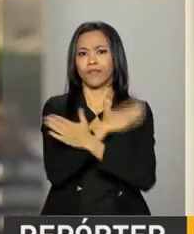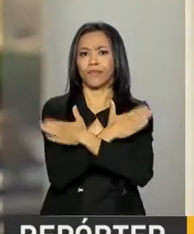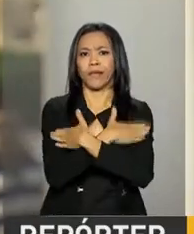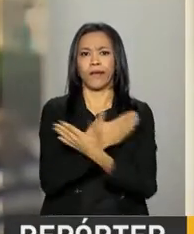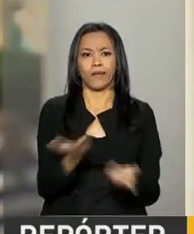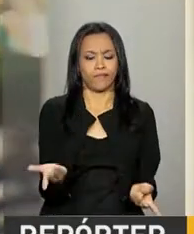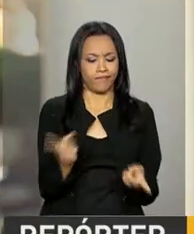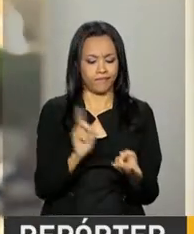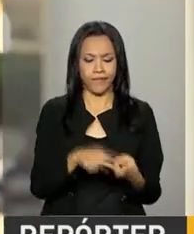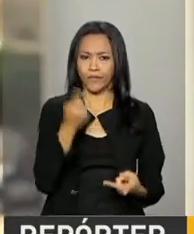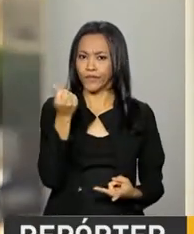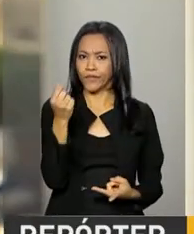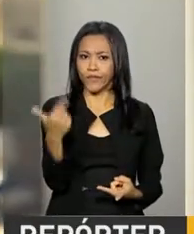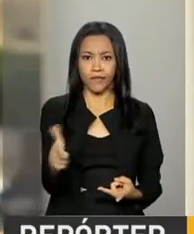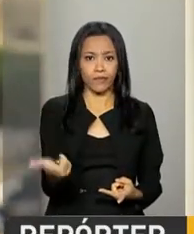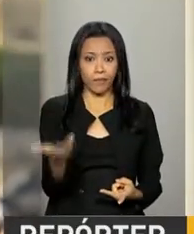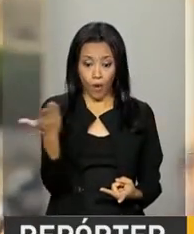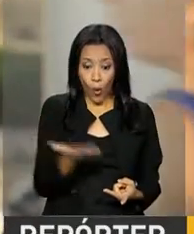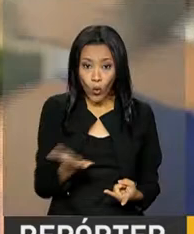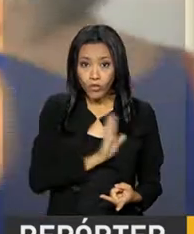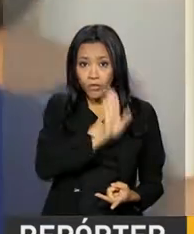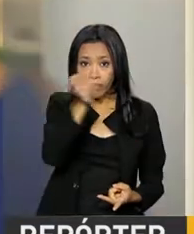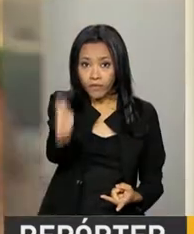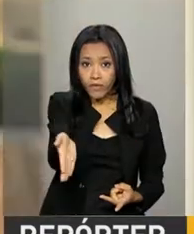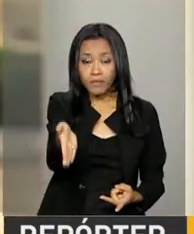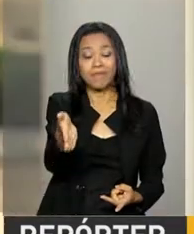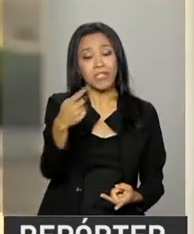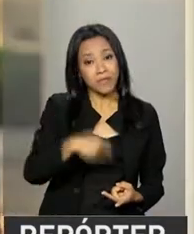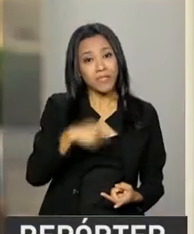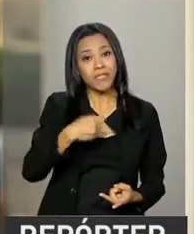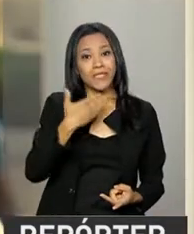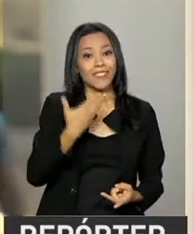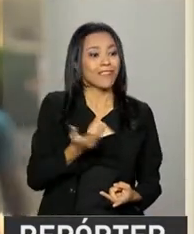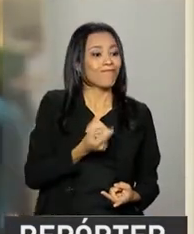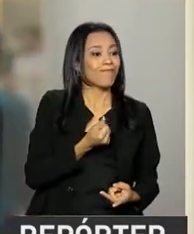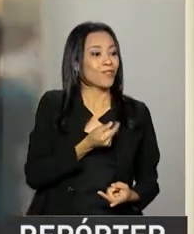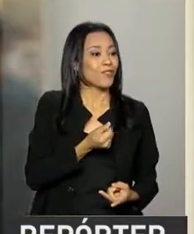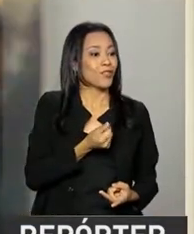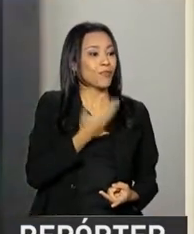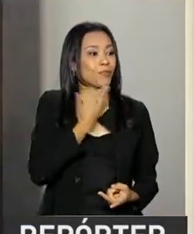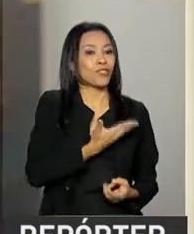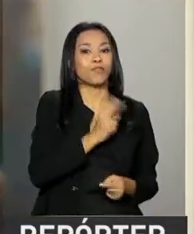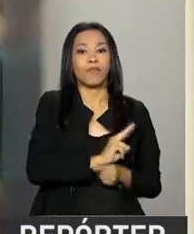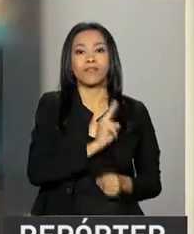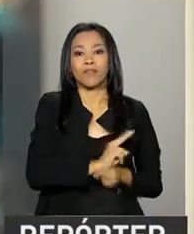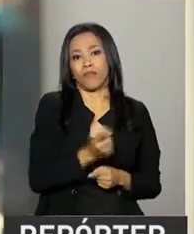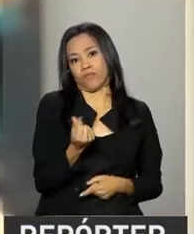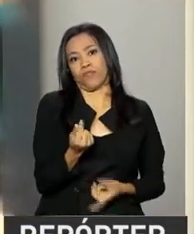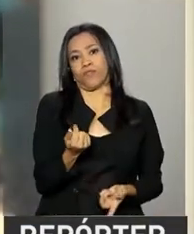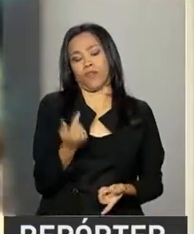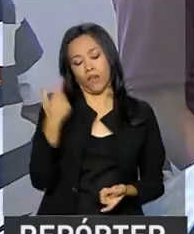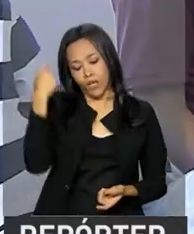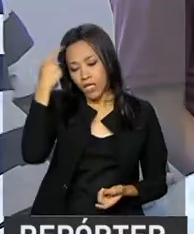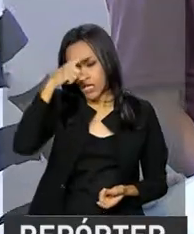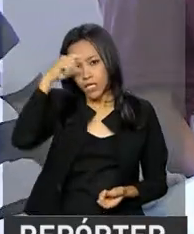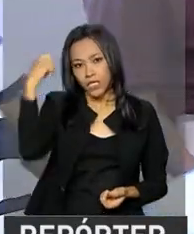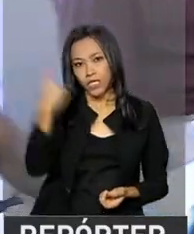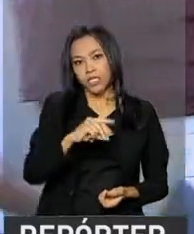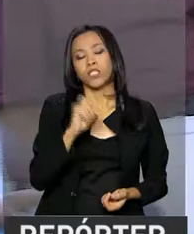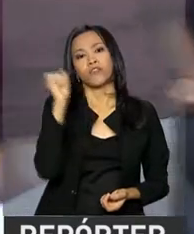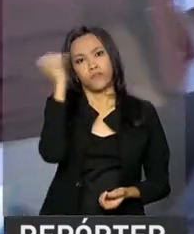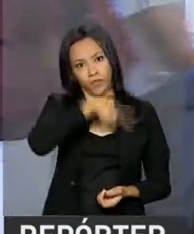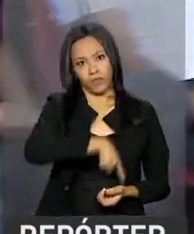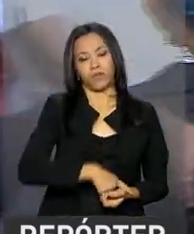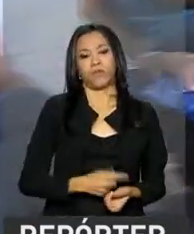dinheiro pra mim hoje mesmo eu disse que conseguir passagem emprestado e aquela luta todo mas a